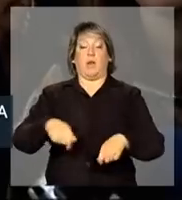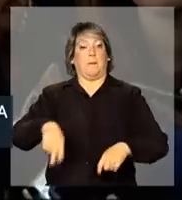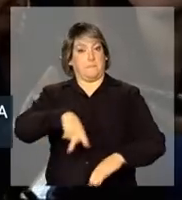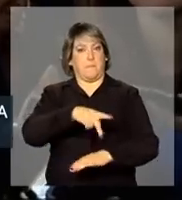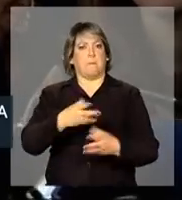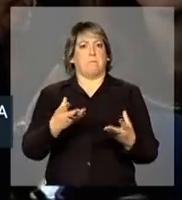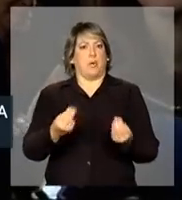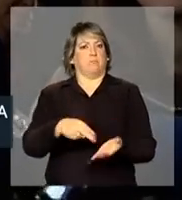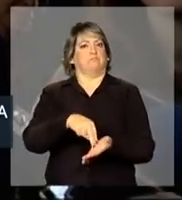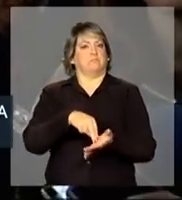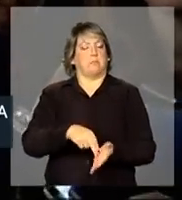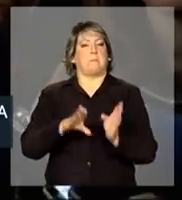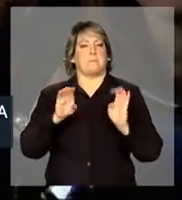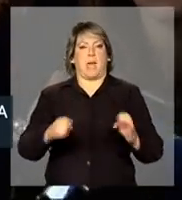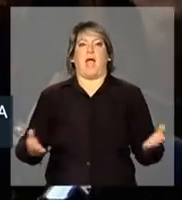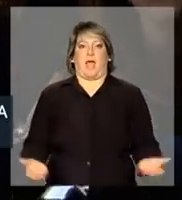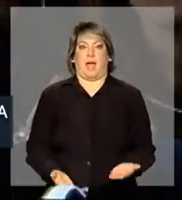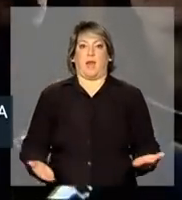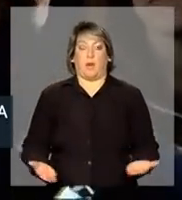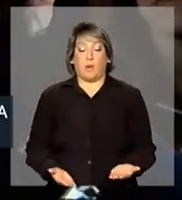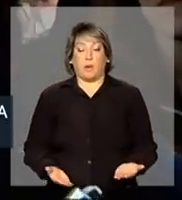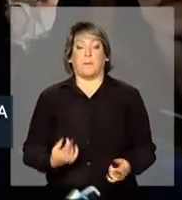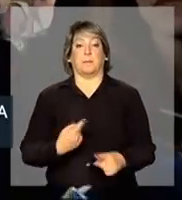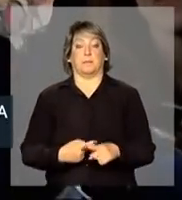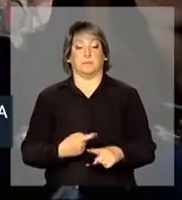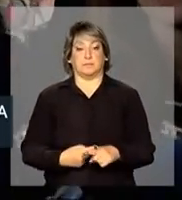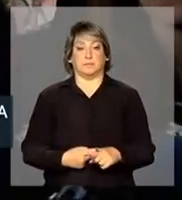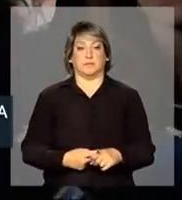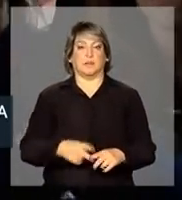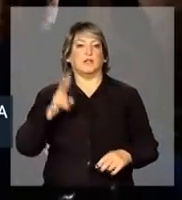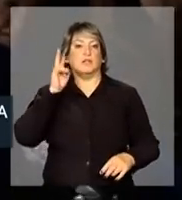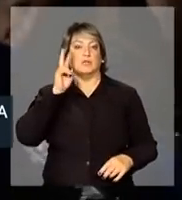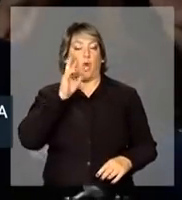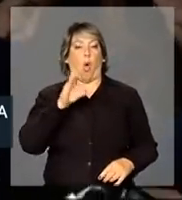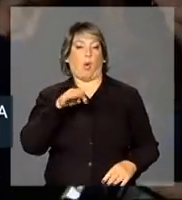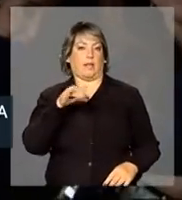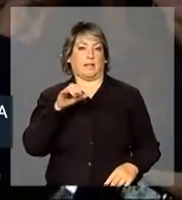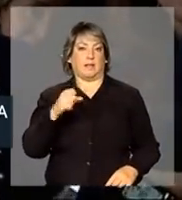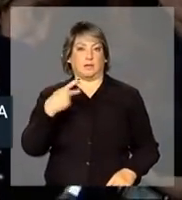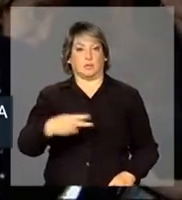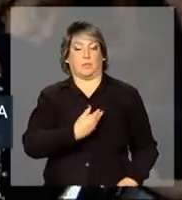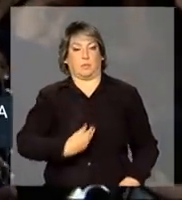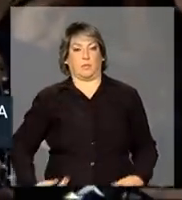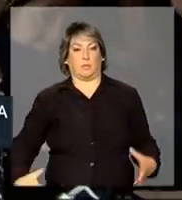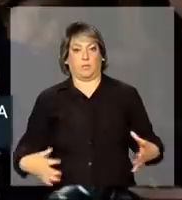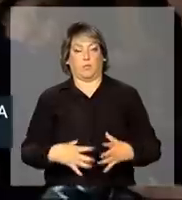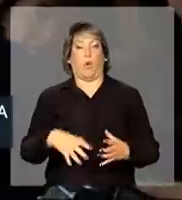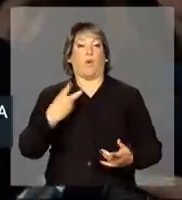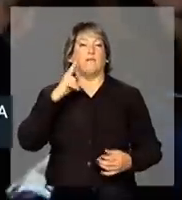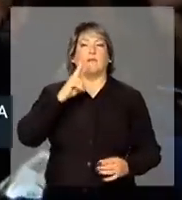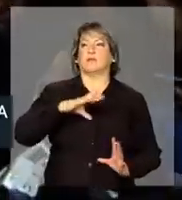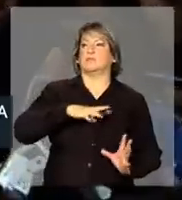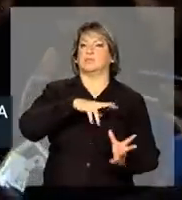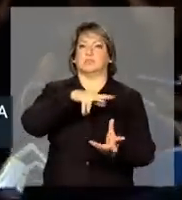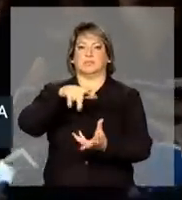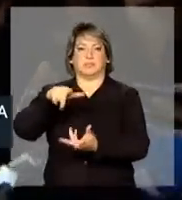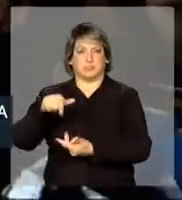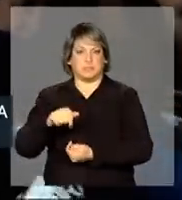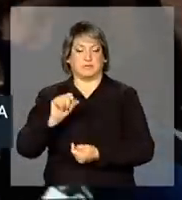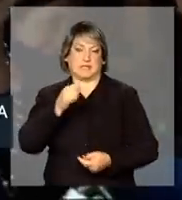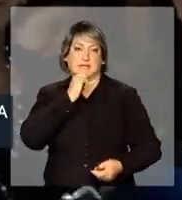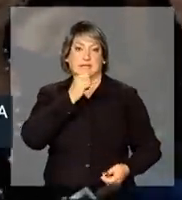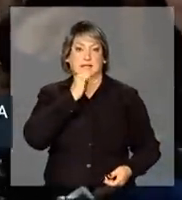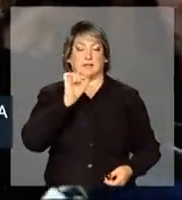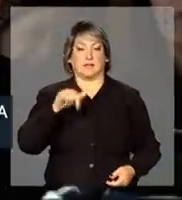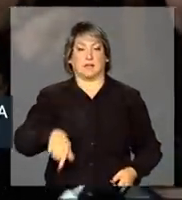bastante estável, tanto do ponto de vista das contas públicas, quando você olha a situação internacional, por exemplo,